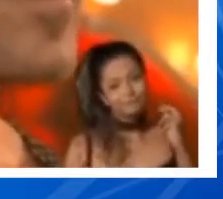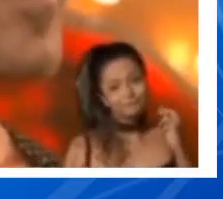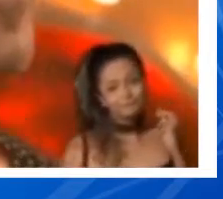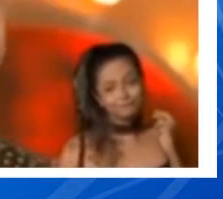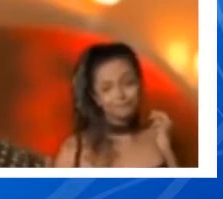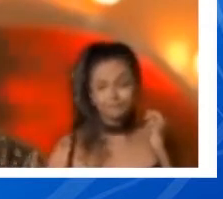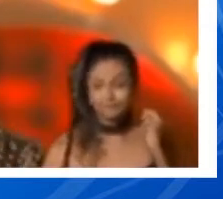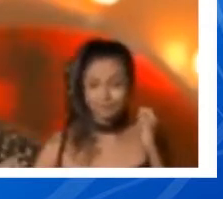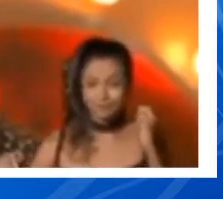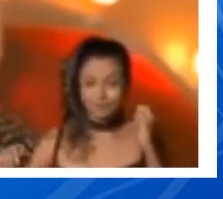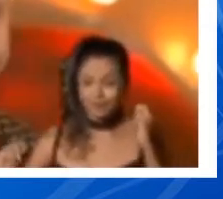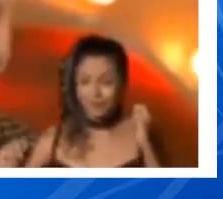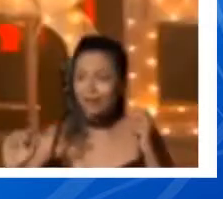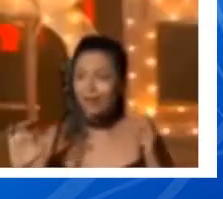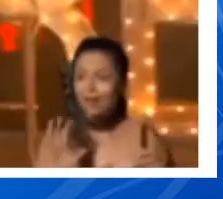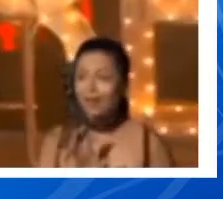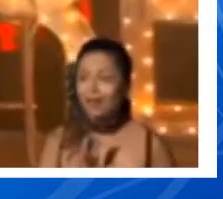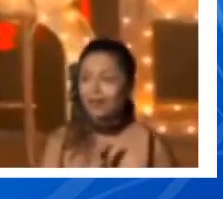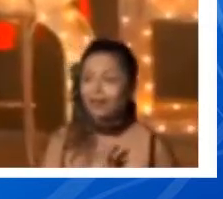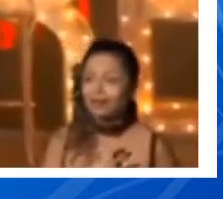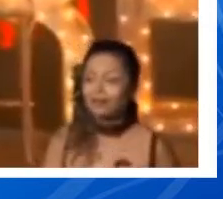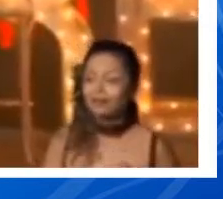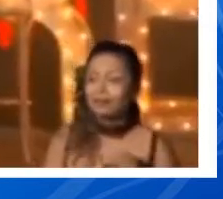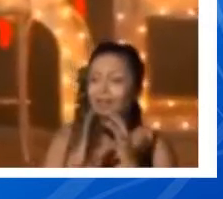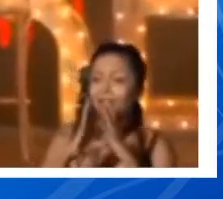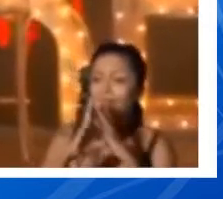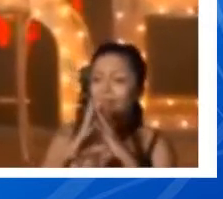E o amor acabou.